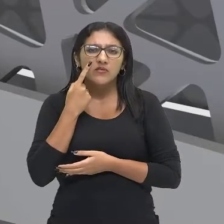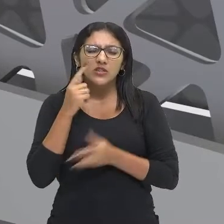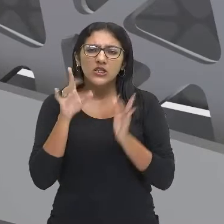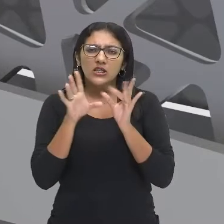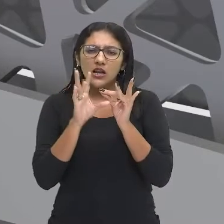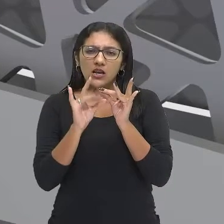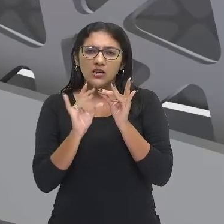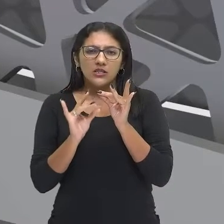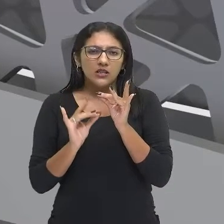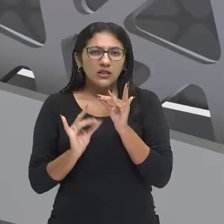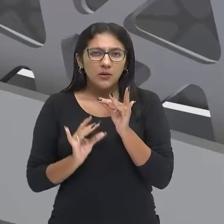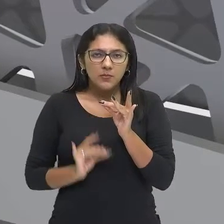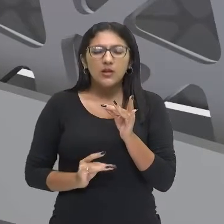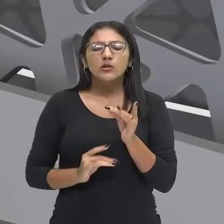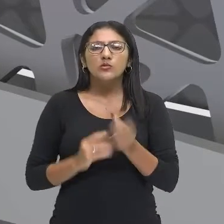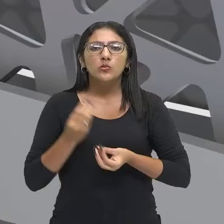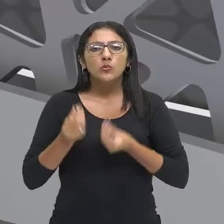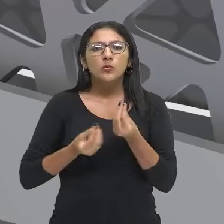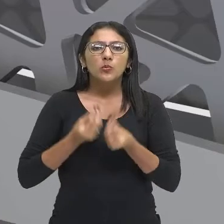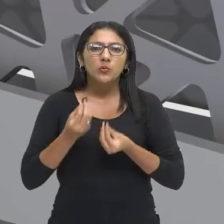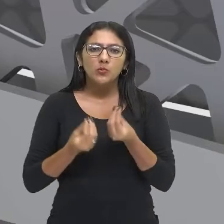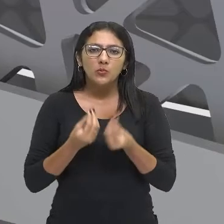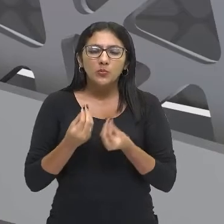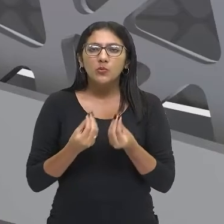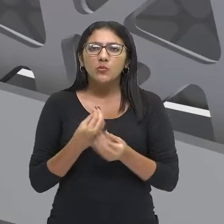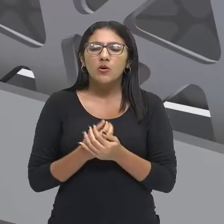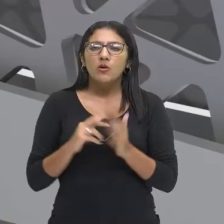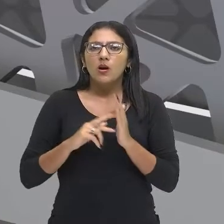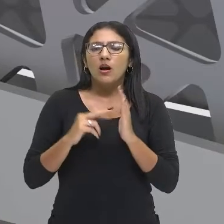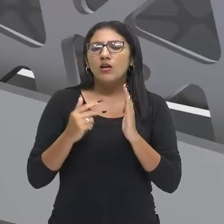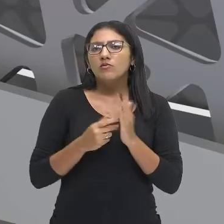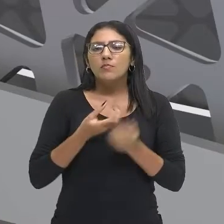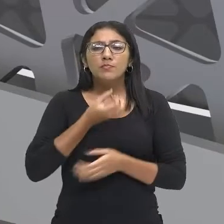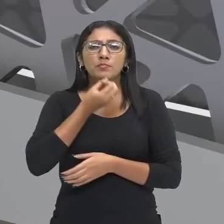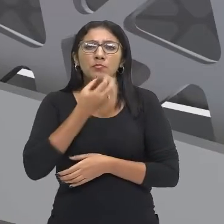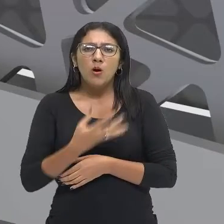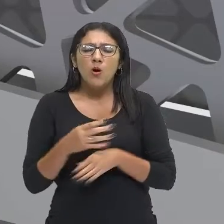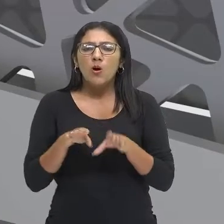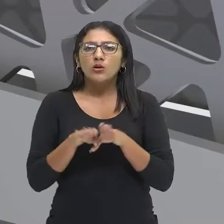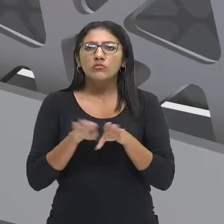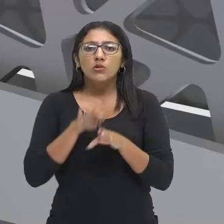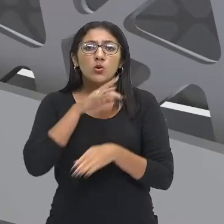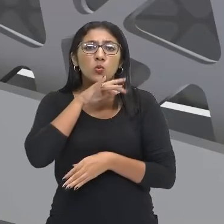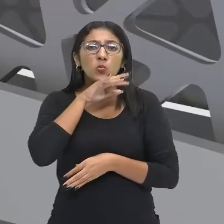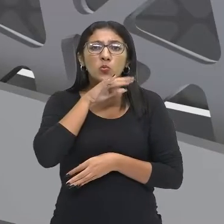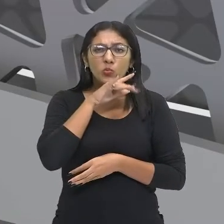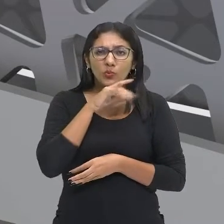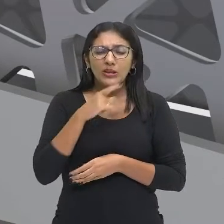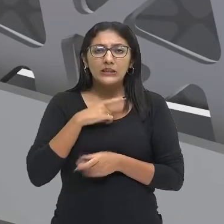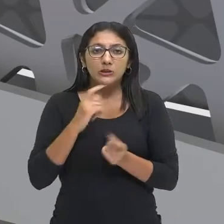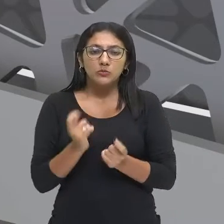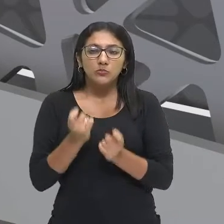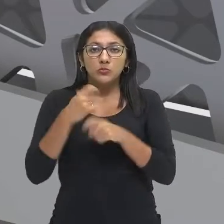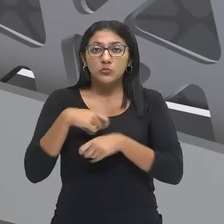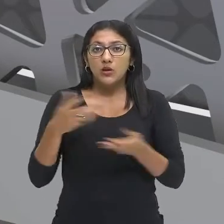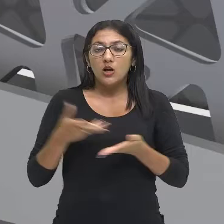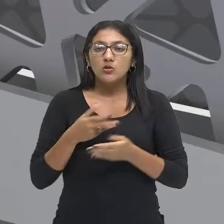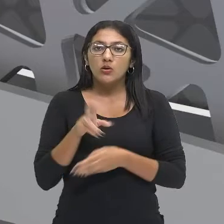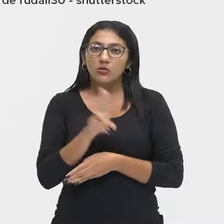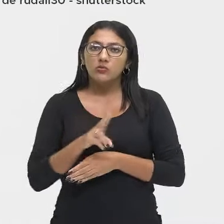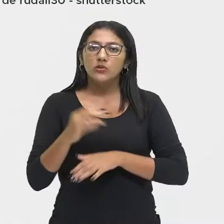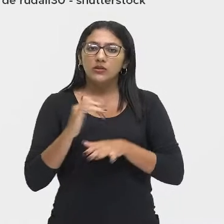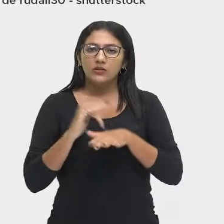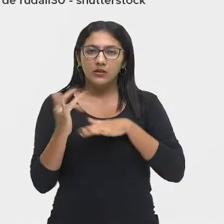detalhe os prós e o contra dele ter esse poder de produzir conteúdos para a